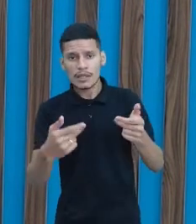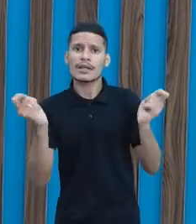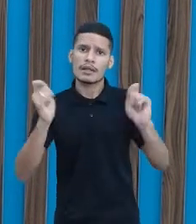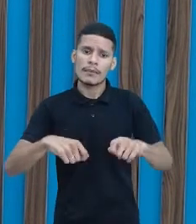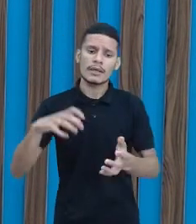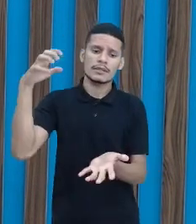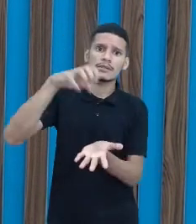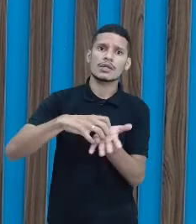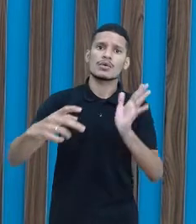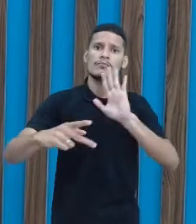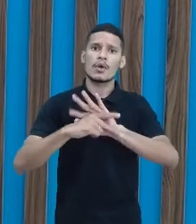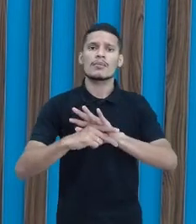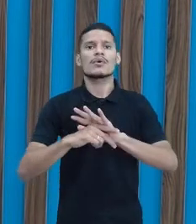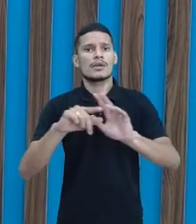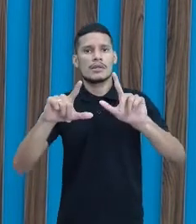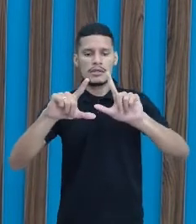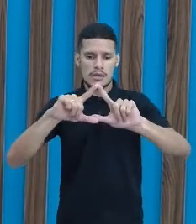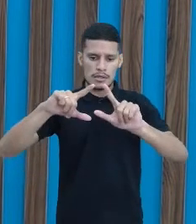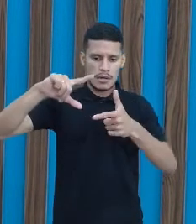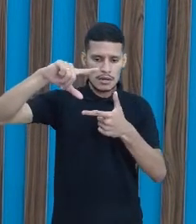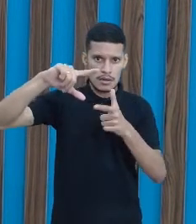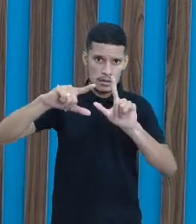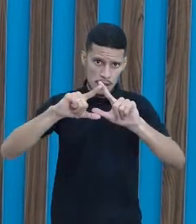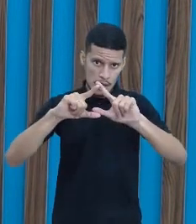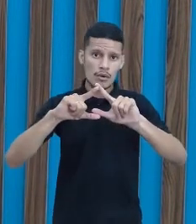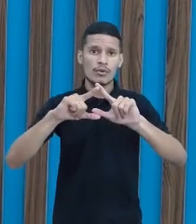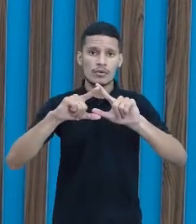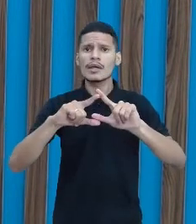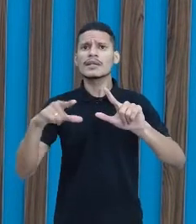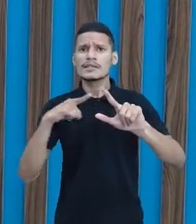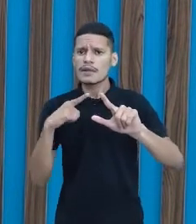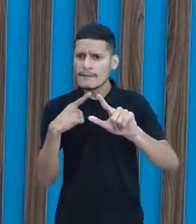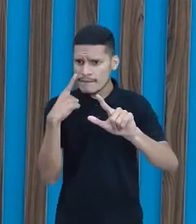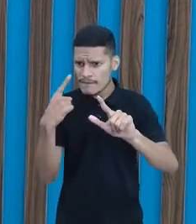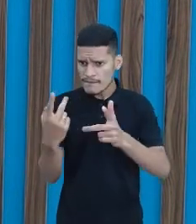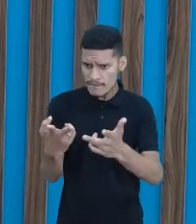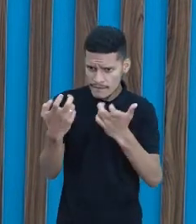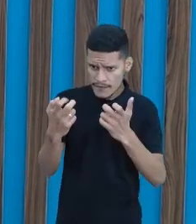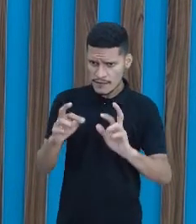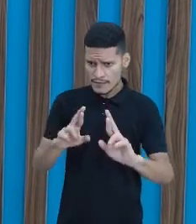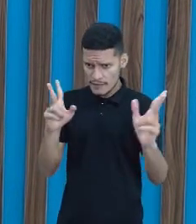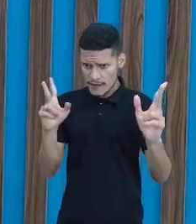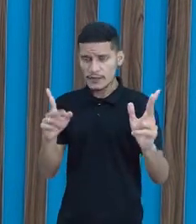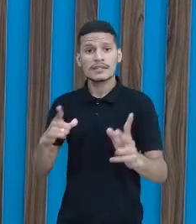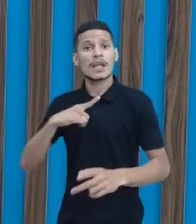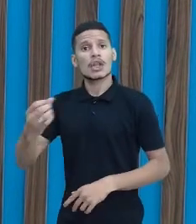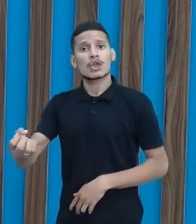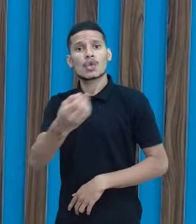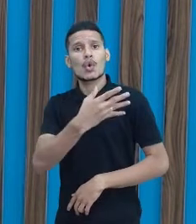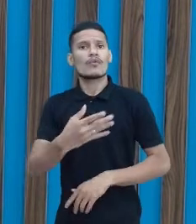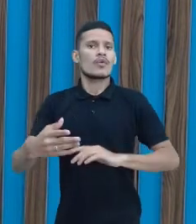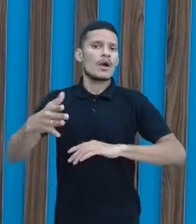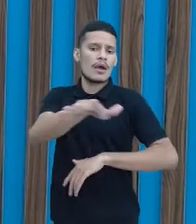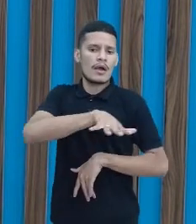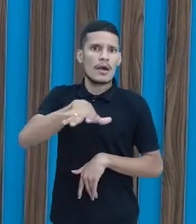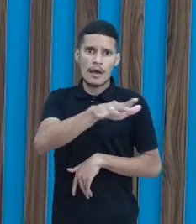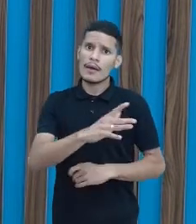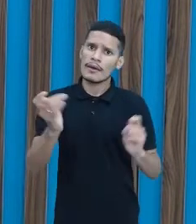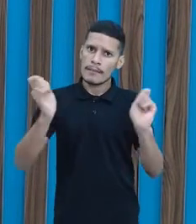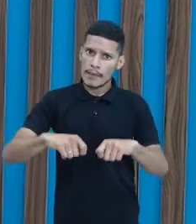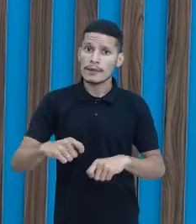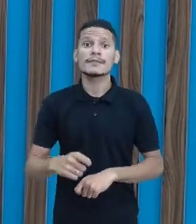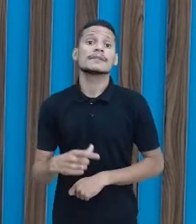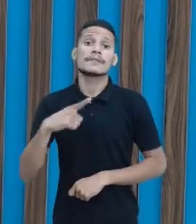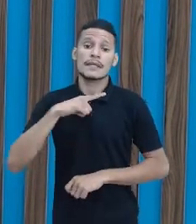E aí a gente tem uma visibilidade diferente desse triângulo que estava aparecendo, né? Eu tenho um novo segmento, eu tenho uma